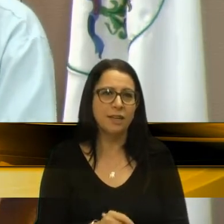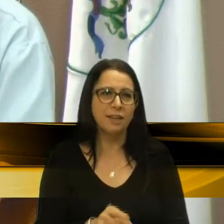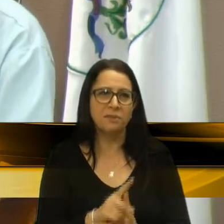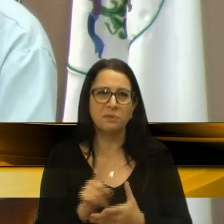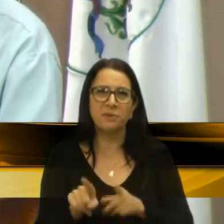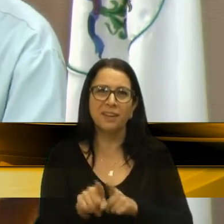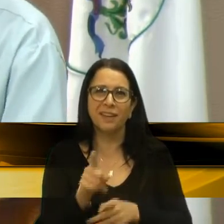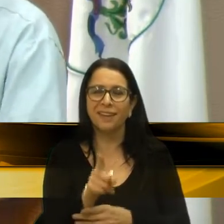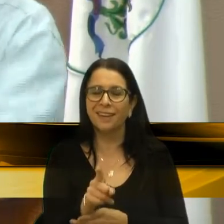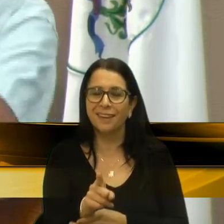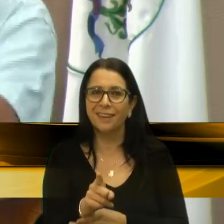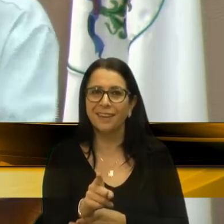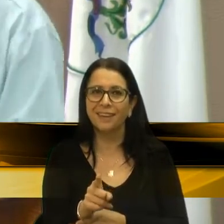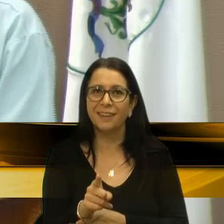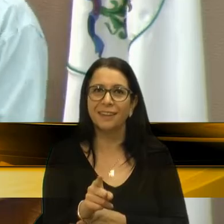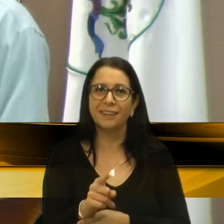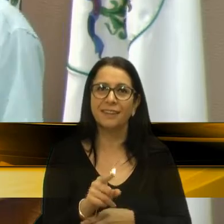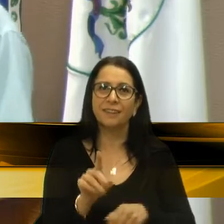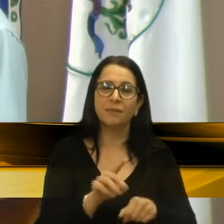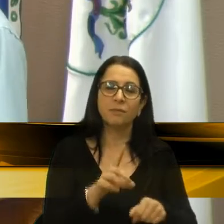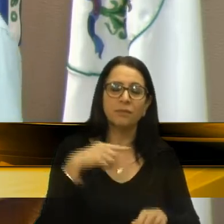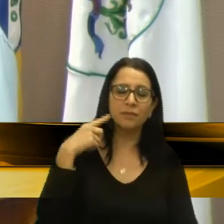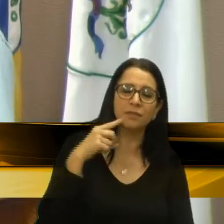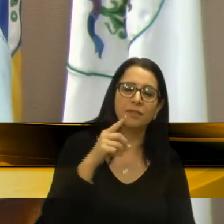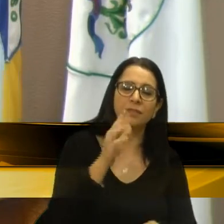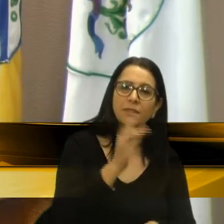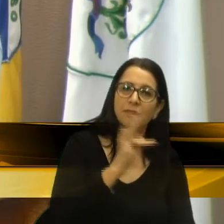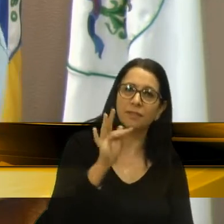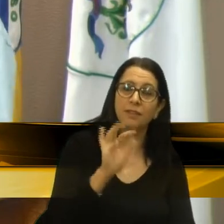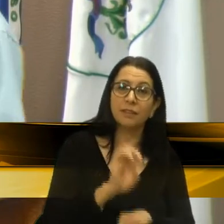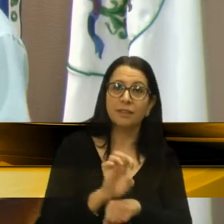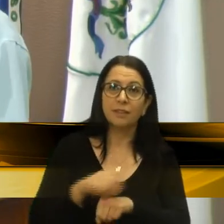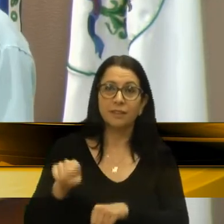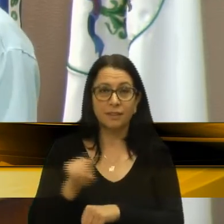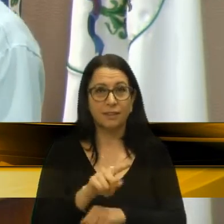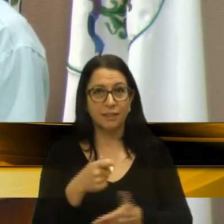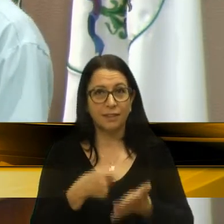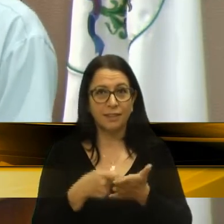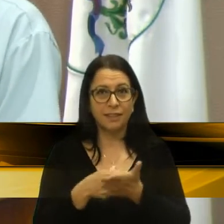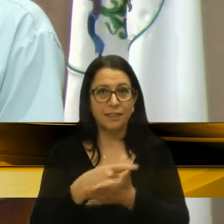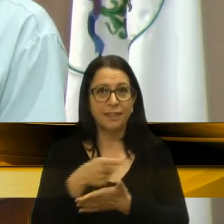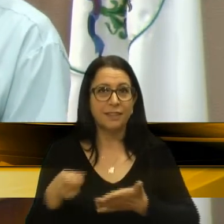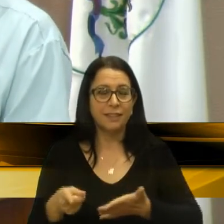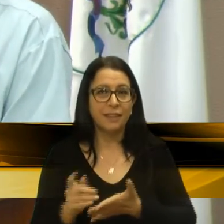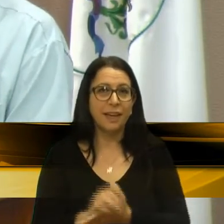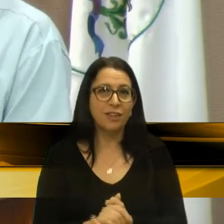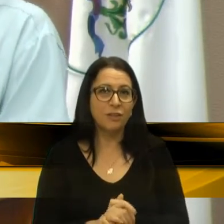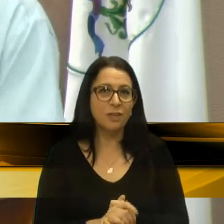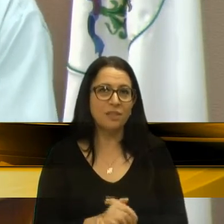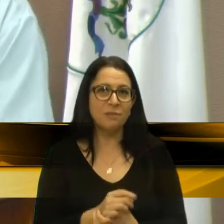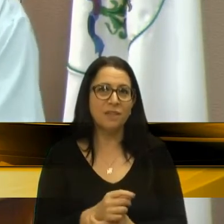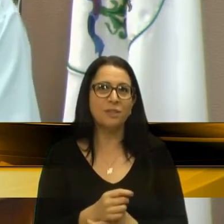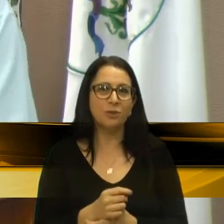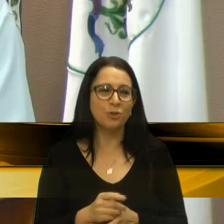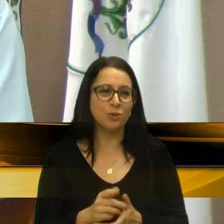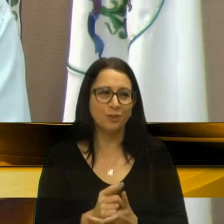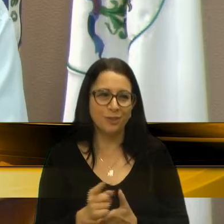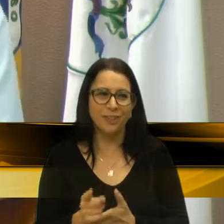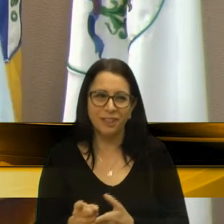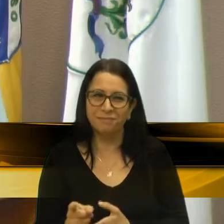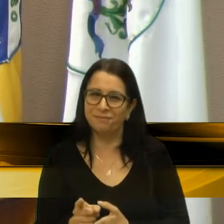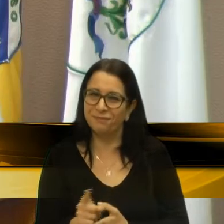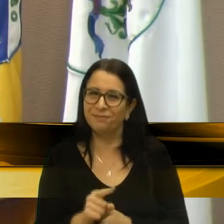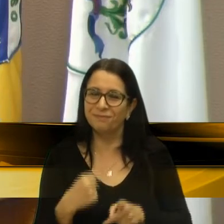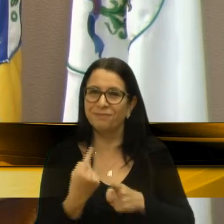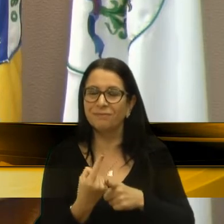deputados federais e estaduais em fim e se nós tem cobrar forte é esse que tem um poder também de mudá lá em cima e